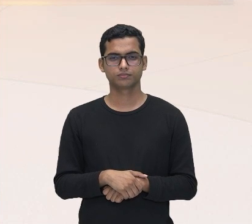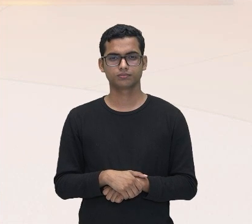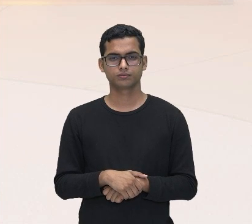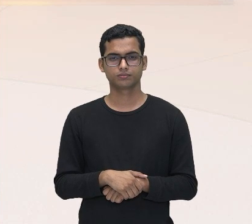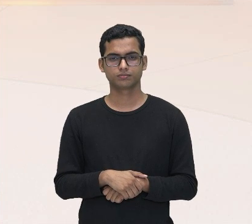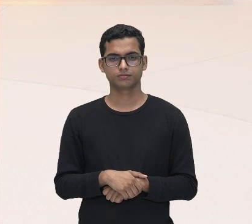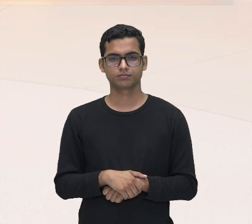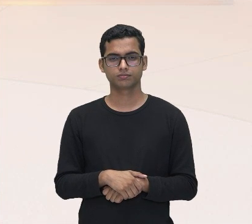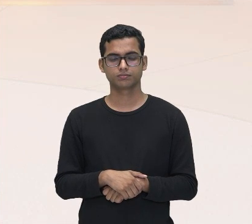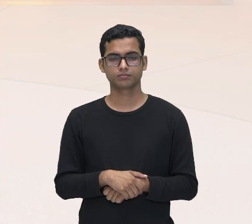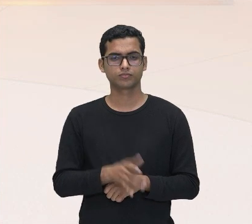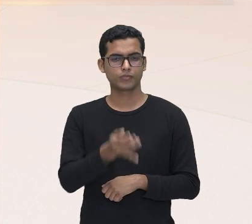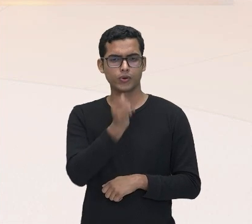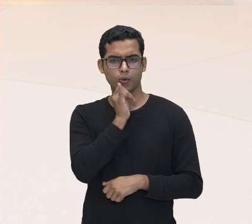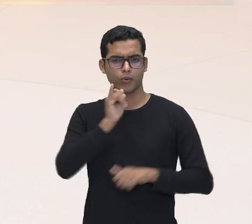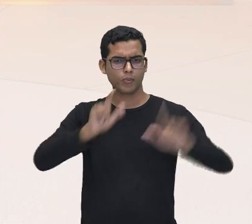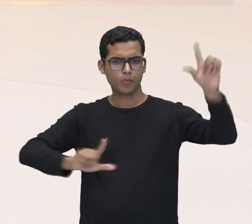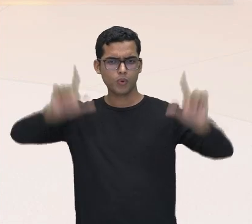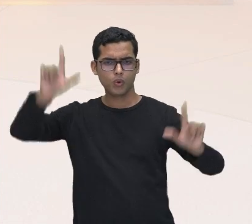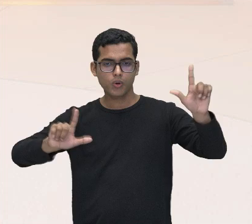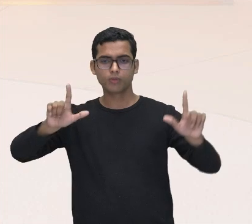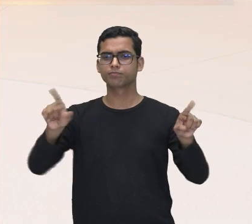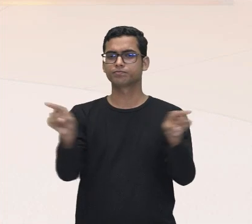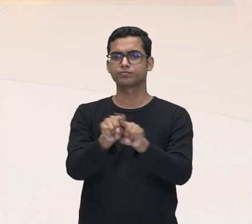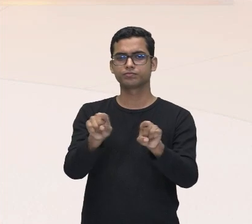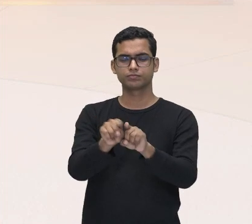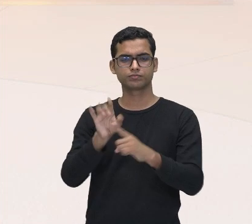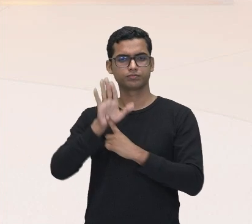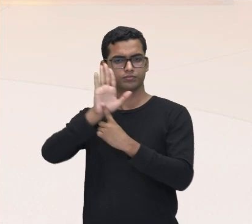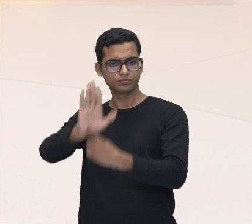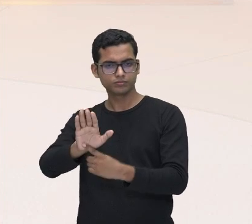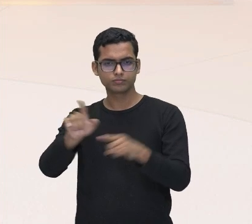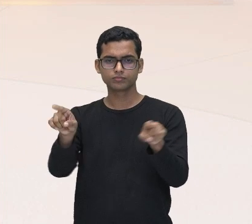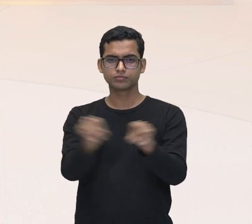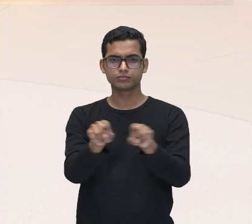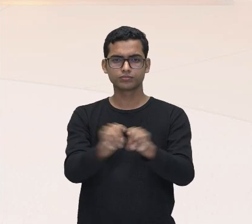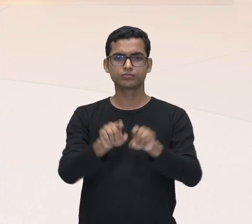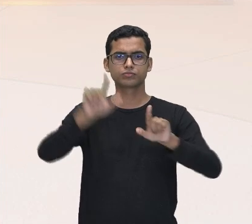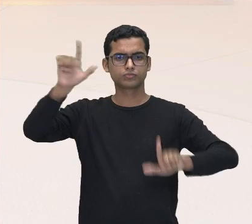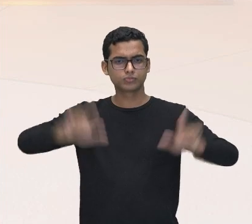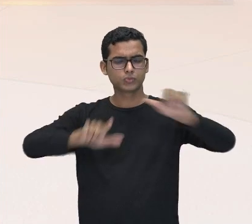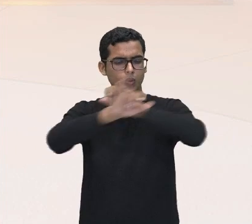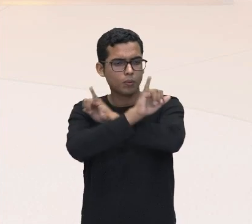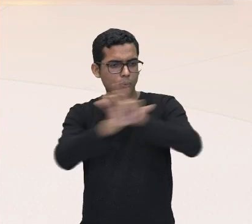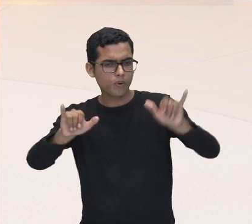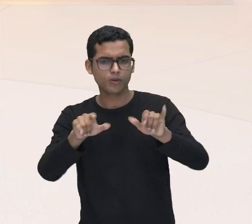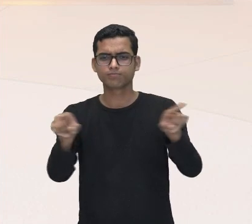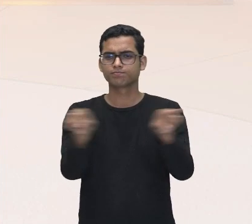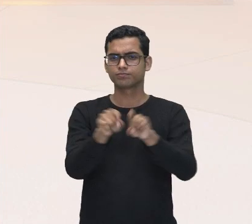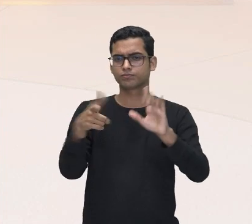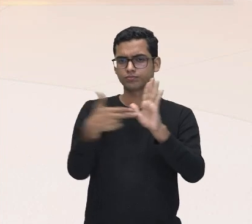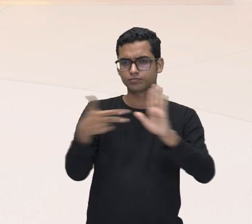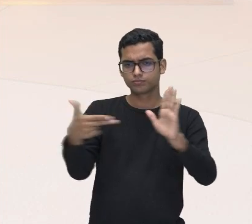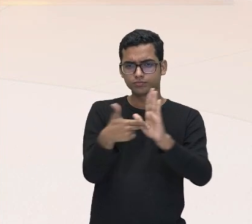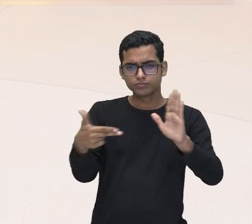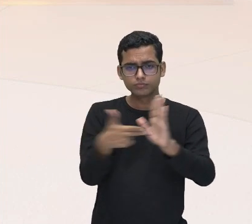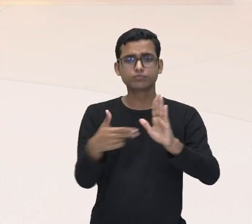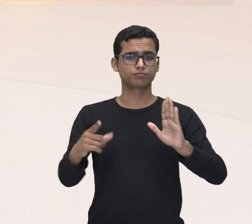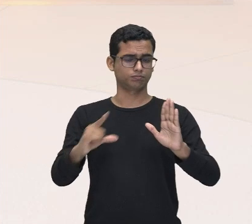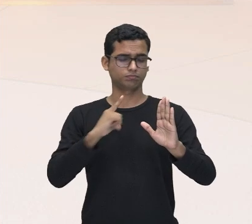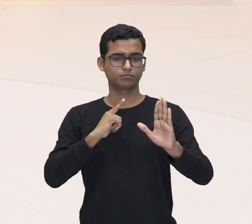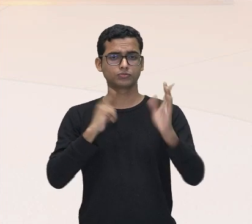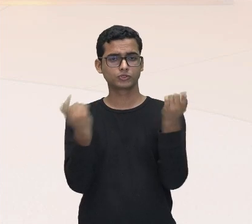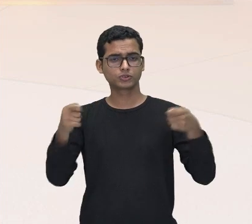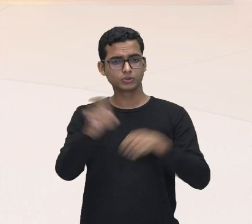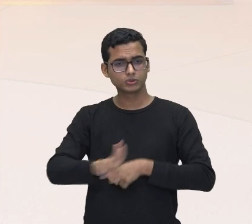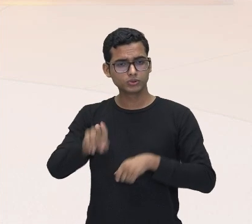na televisão, né? Nos programas de televisão, nas propagandas, né? Você pode